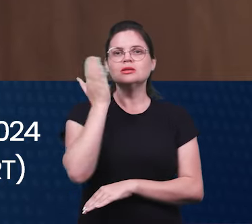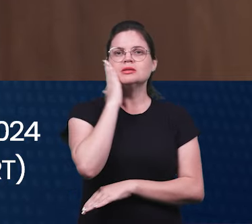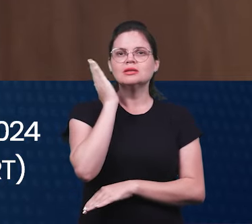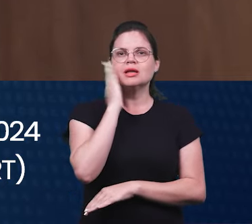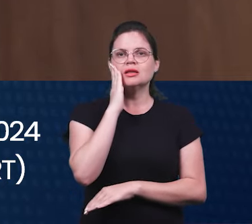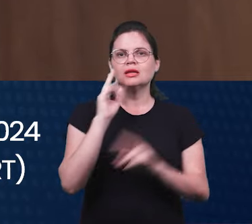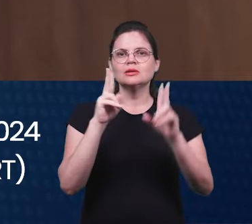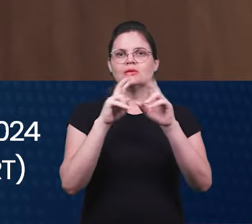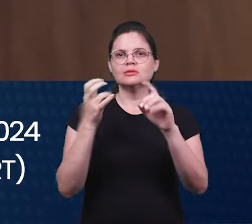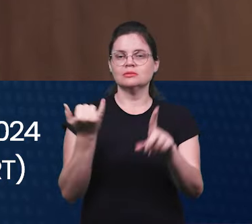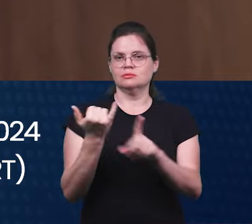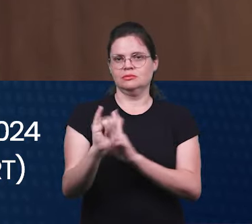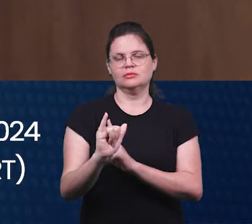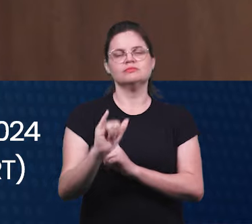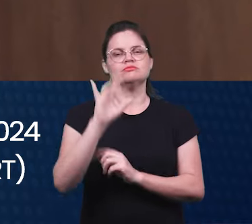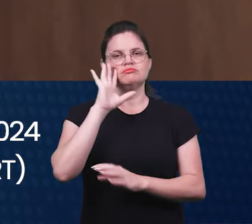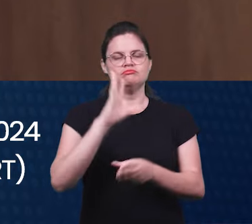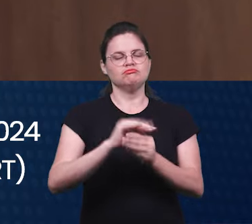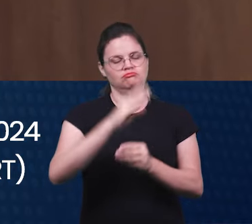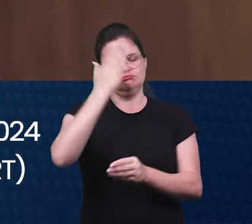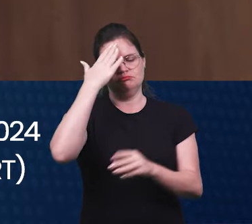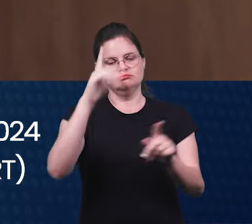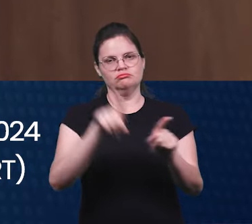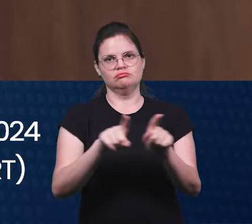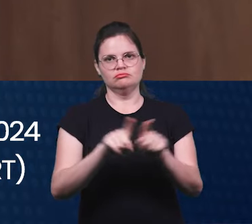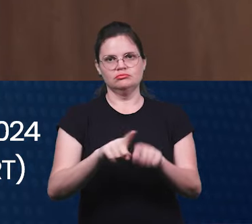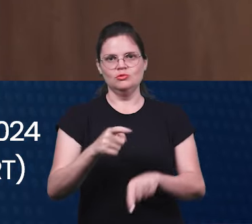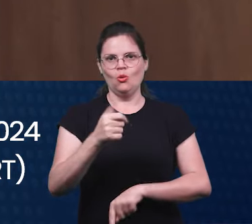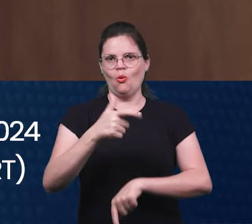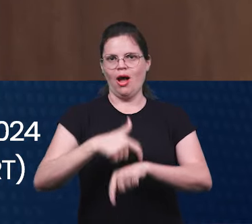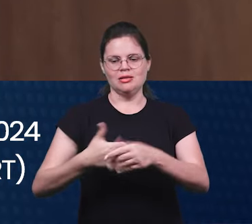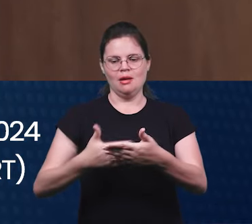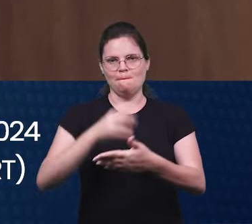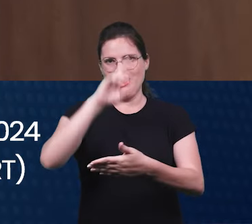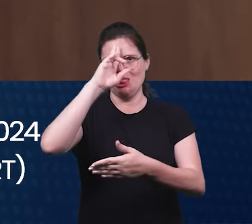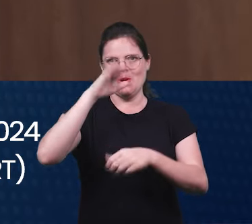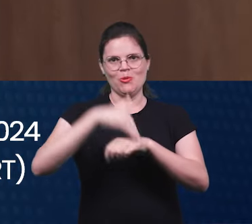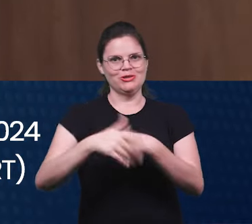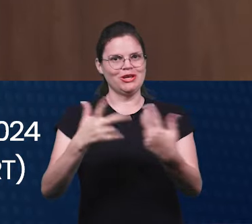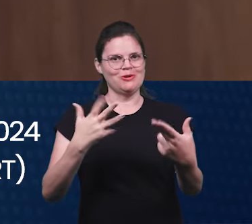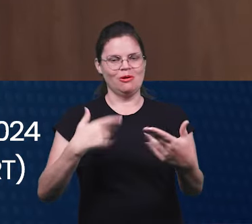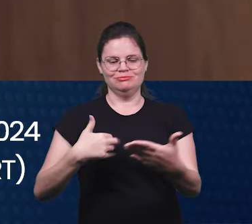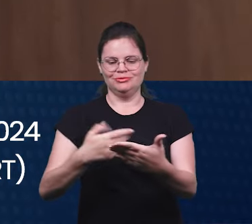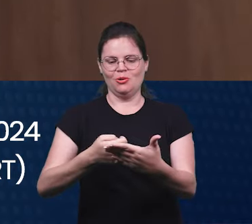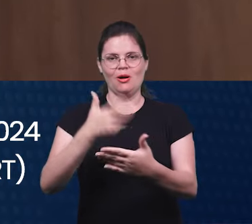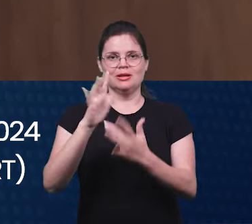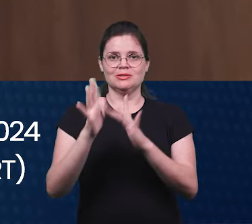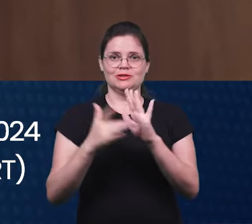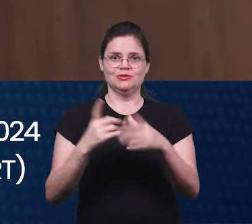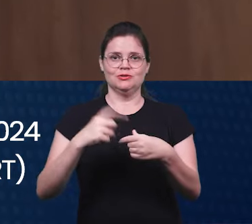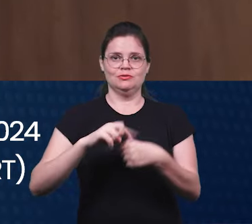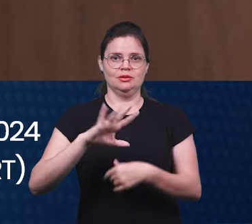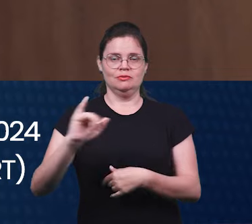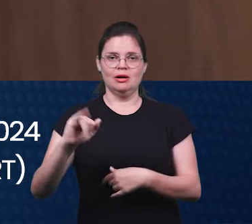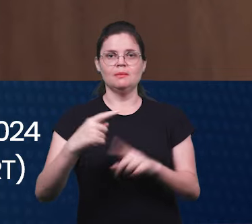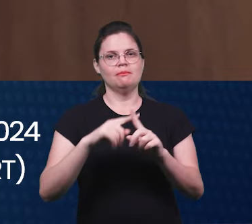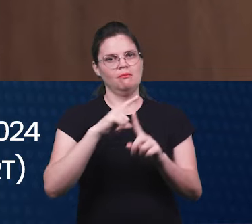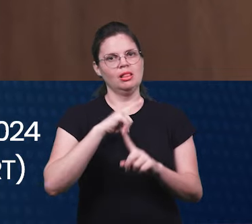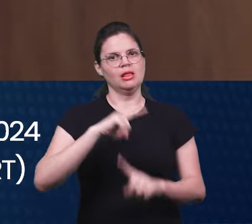do momento profético, nós entendemos perfeitamente, estamos aqui à meia-noite. Mas um outro detalhe é o seguinte, é que veio um